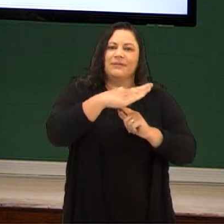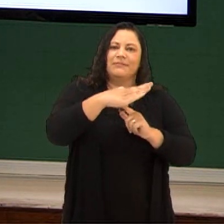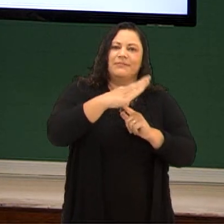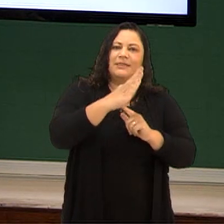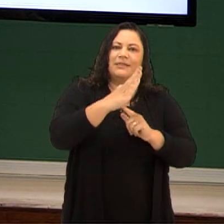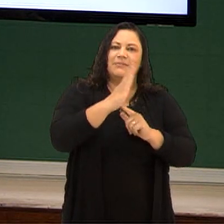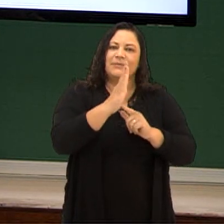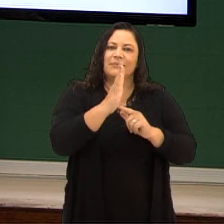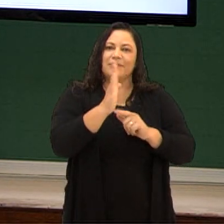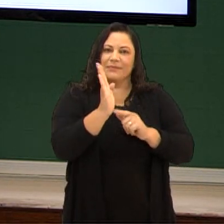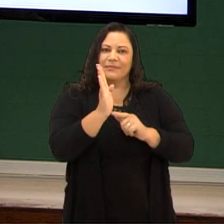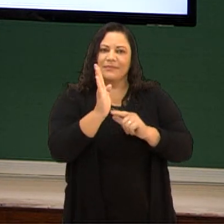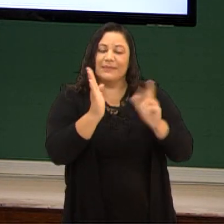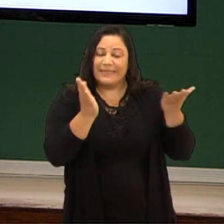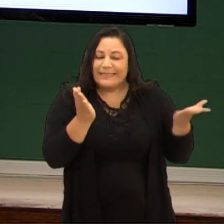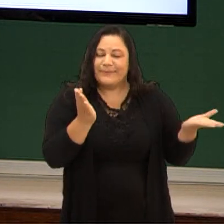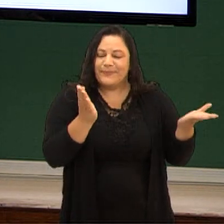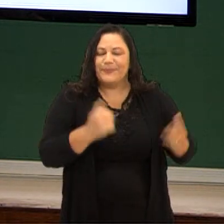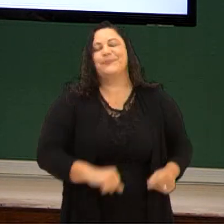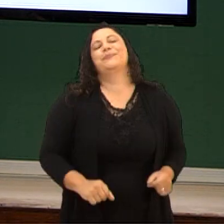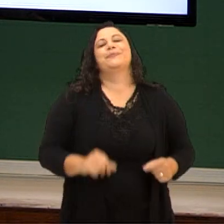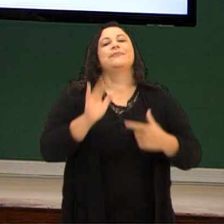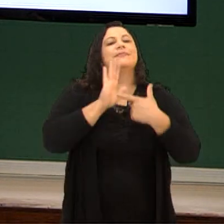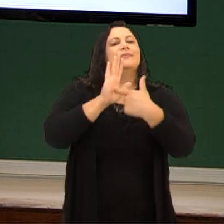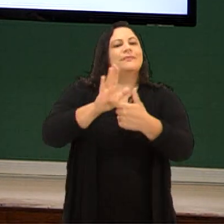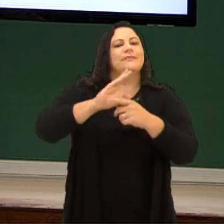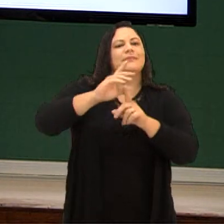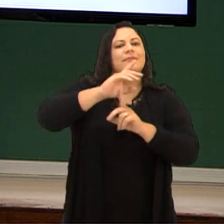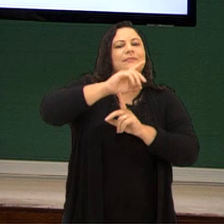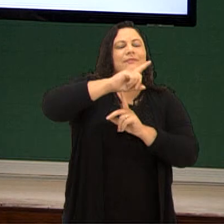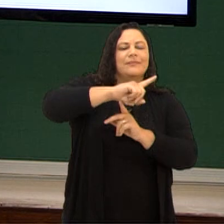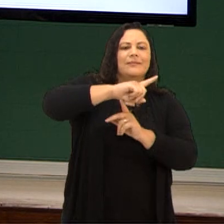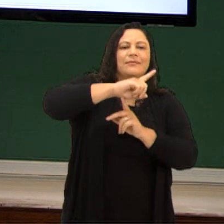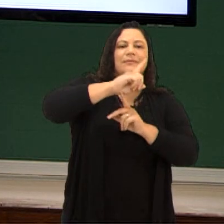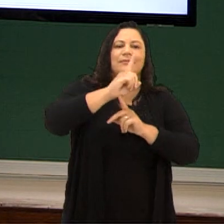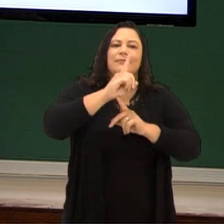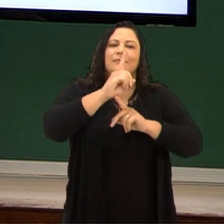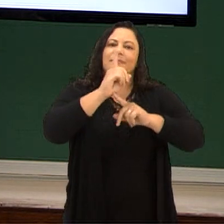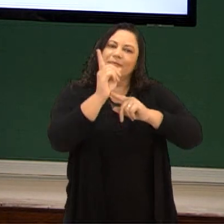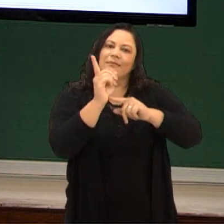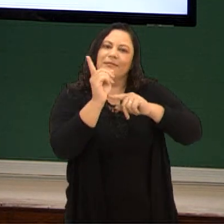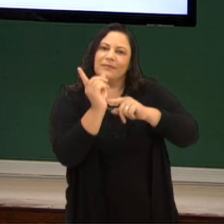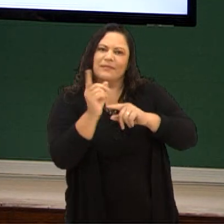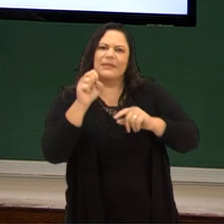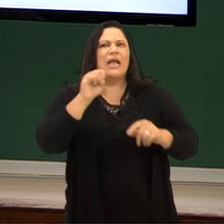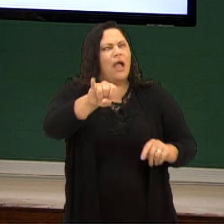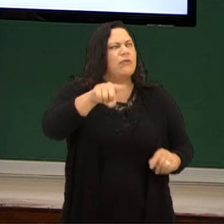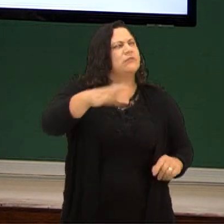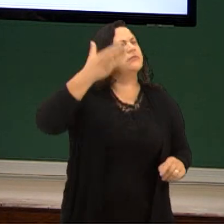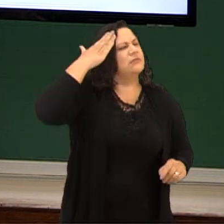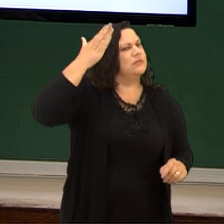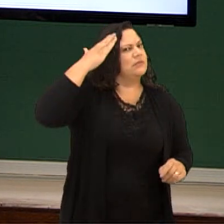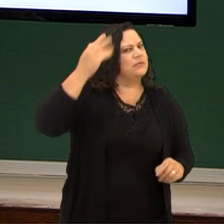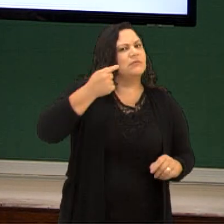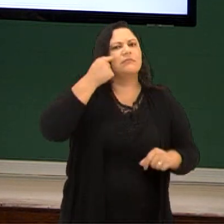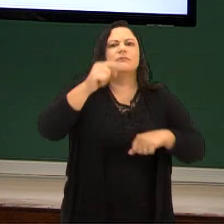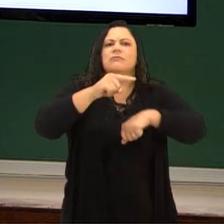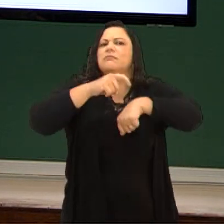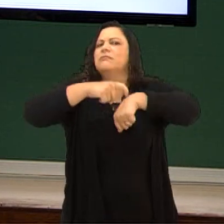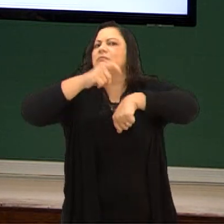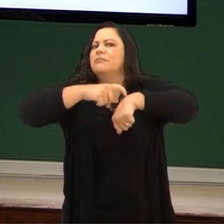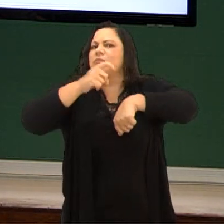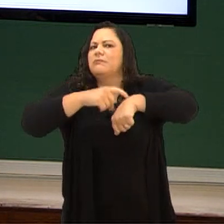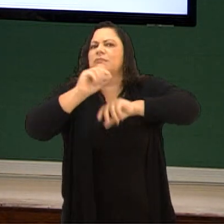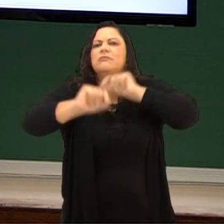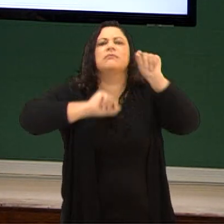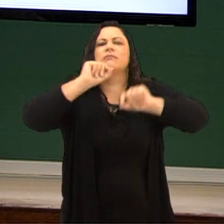os ponteiros, certo? E perceba que se você sabe ver as horas, como que você vai verificar? Ou se você não sabe, você